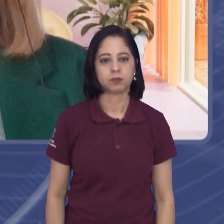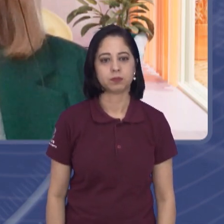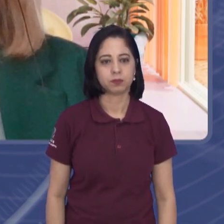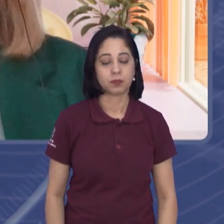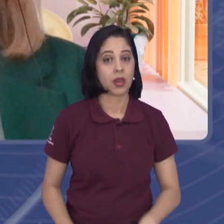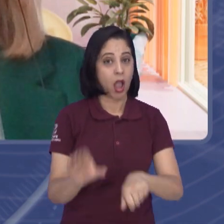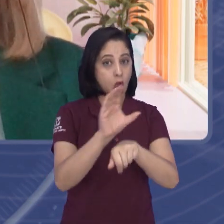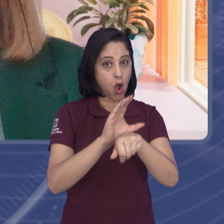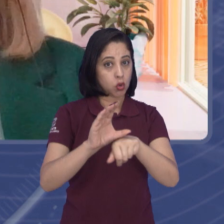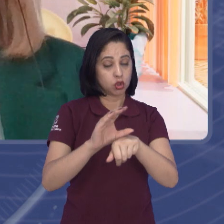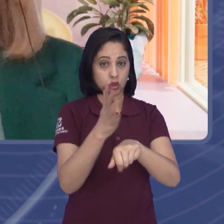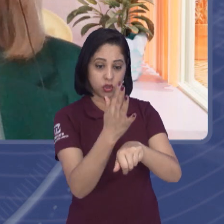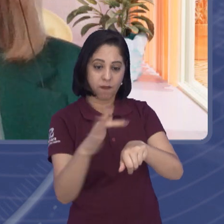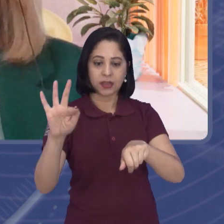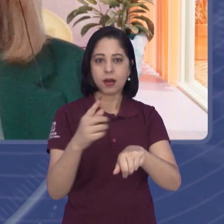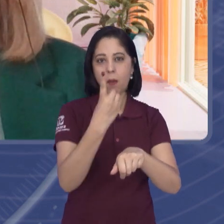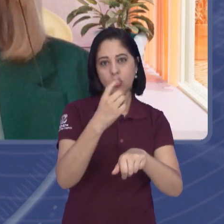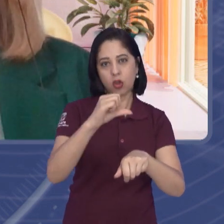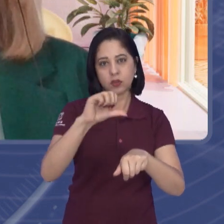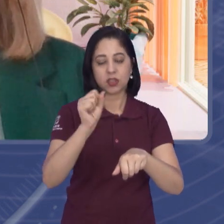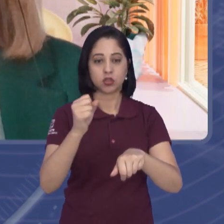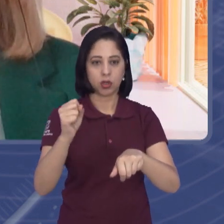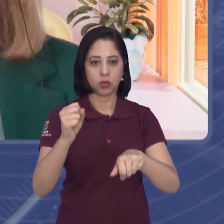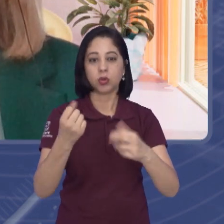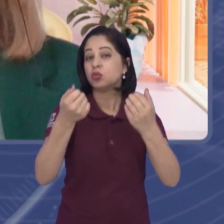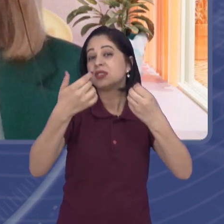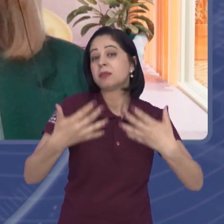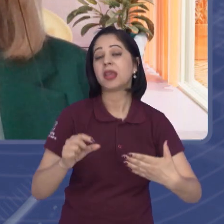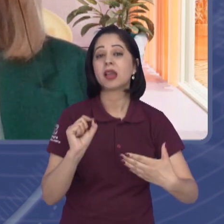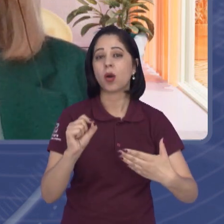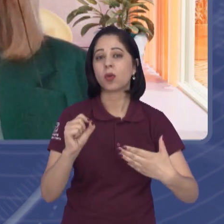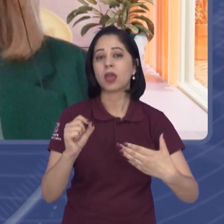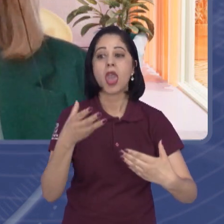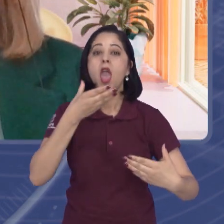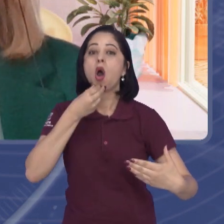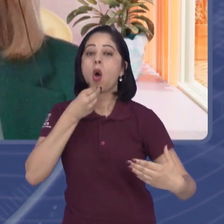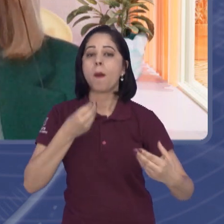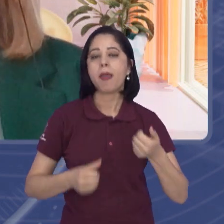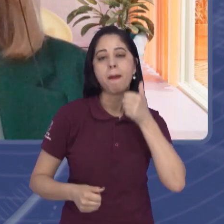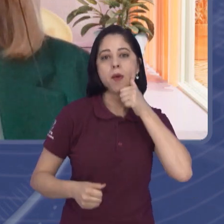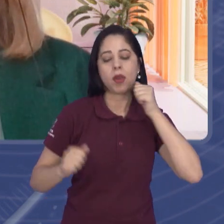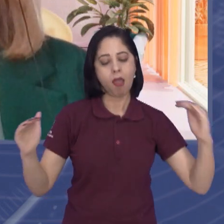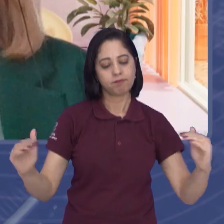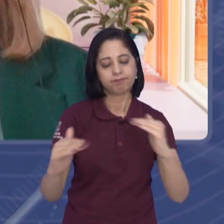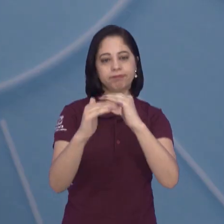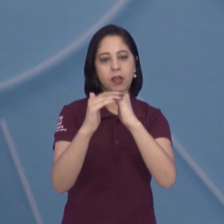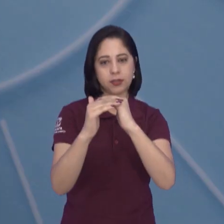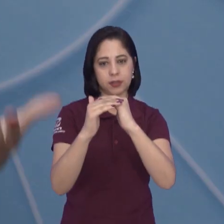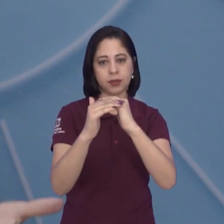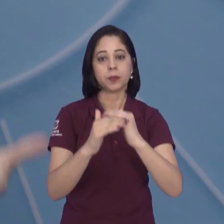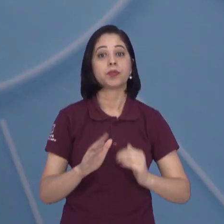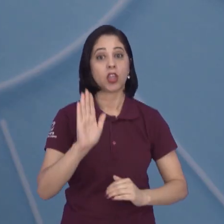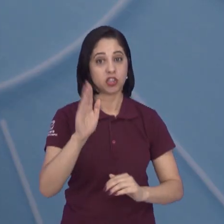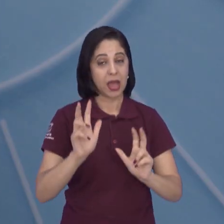na Constituição Federal de 88, né, essa igualdade. E também, gente, olha só, foi aprovado recentemente, tanto